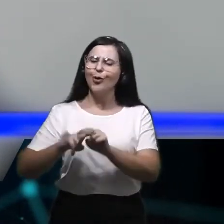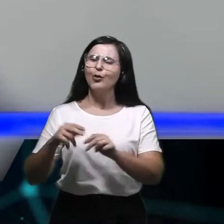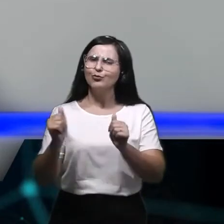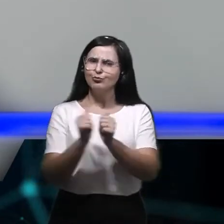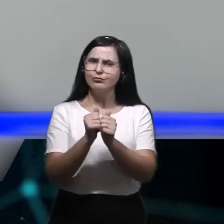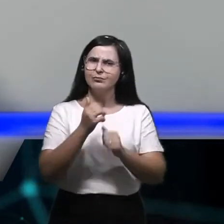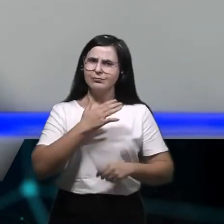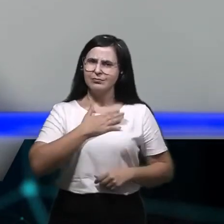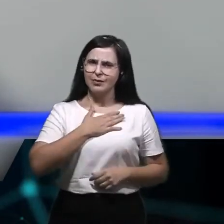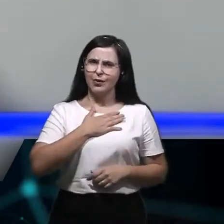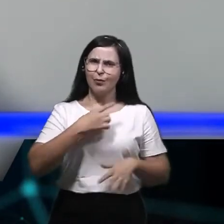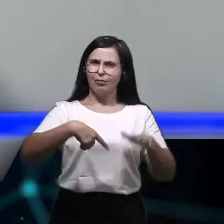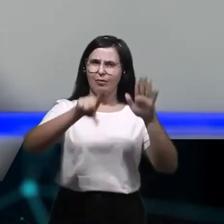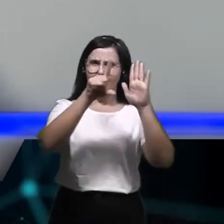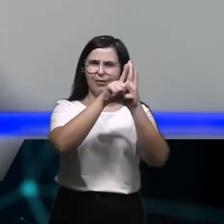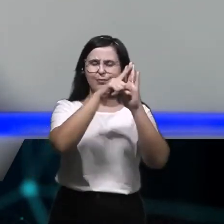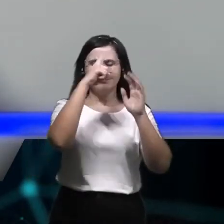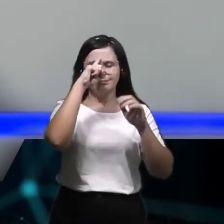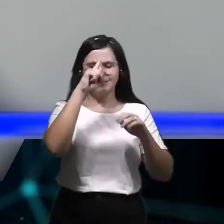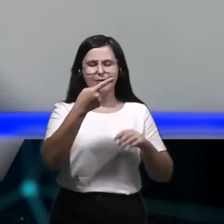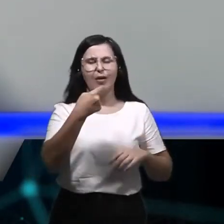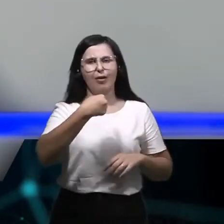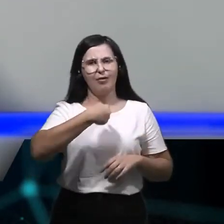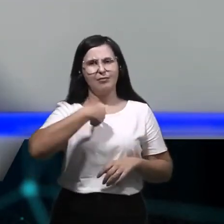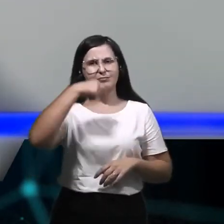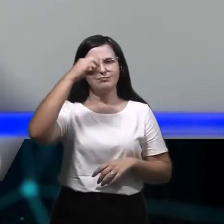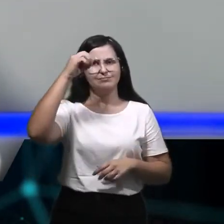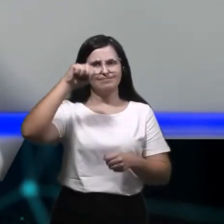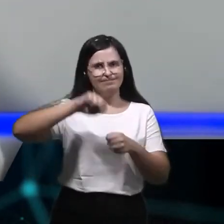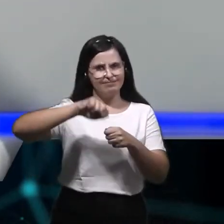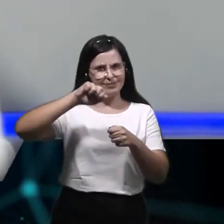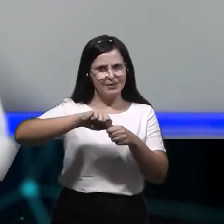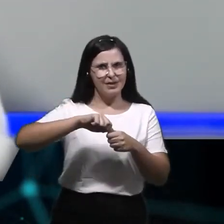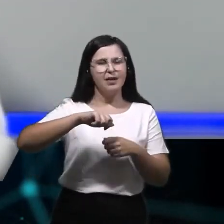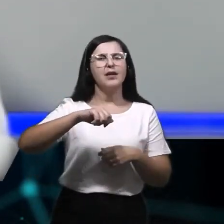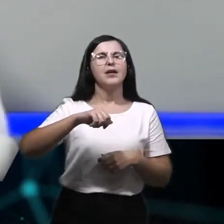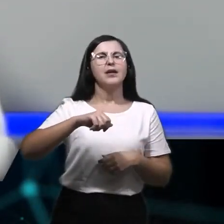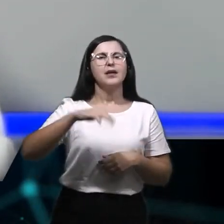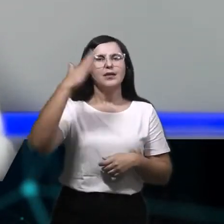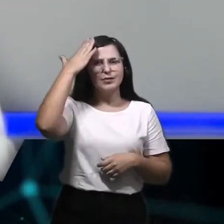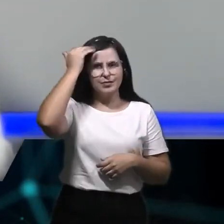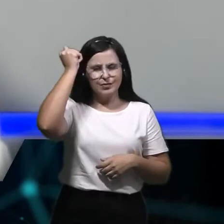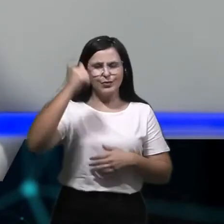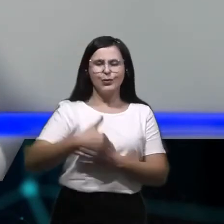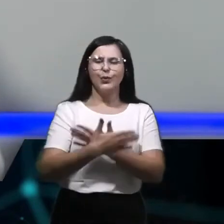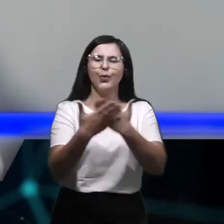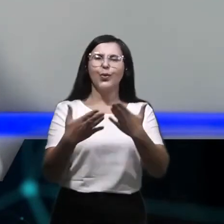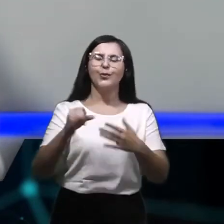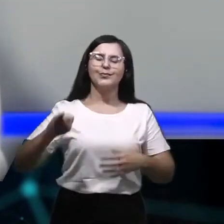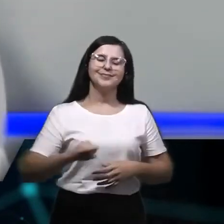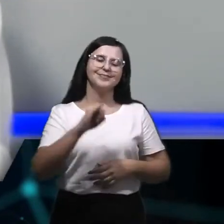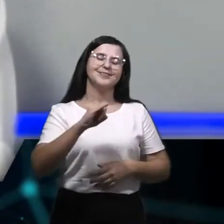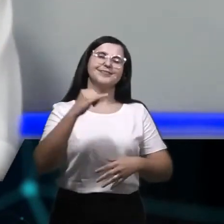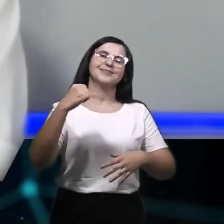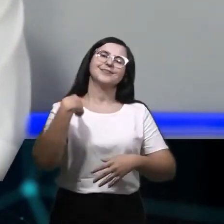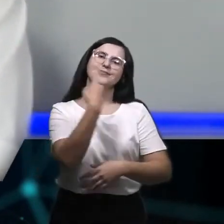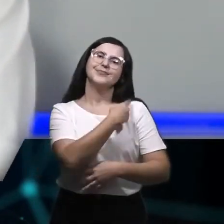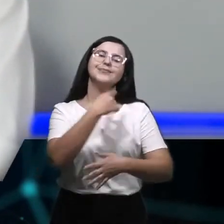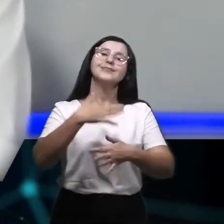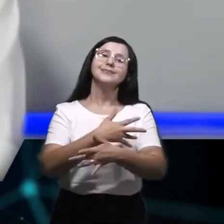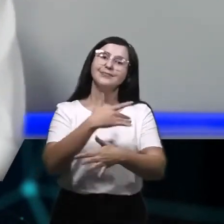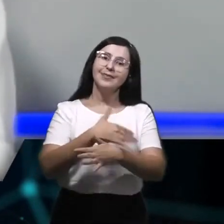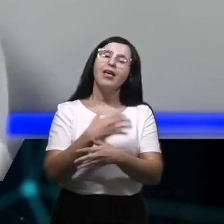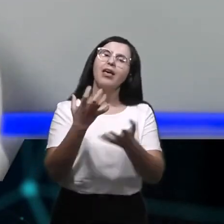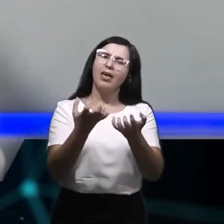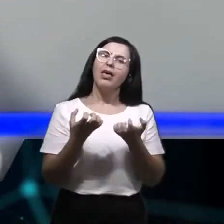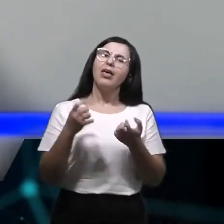lei, nós vamos cumprir e vamos fazer. Eu sei o quanto vocês são importantes no nosso município. Eu quero também